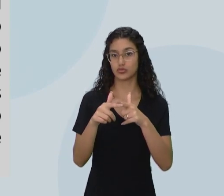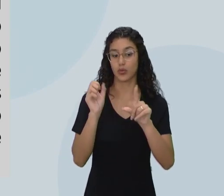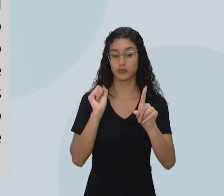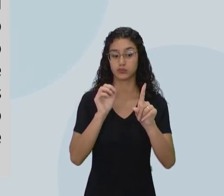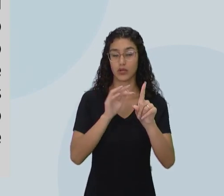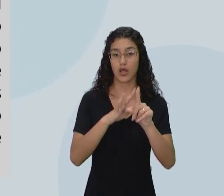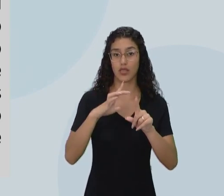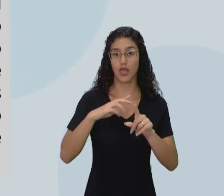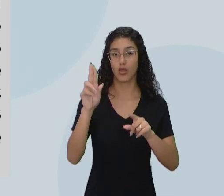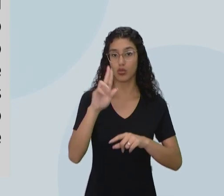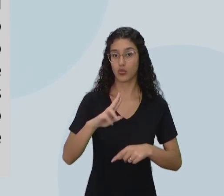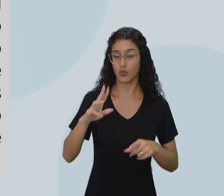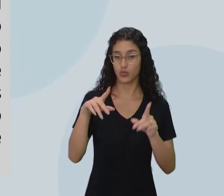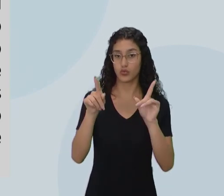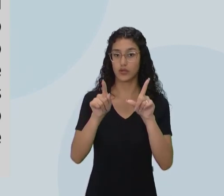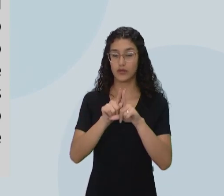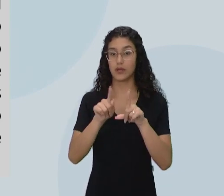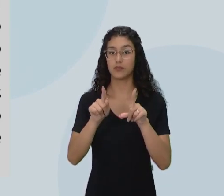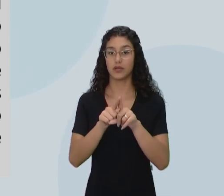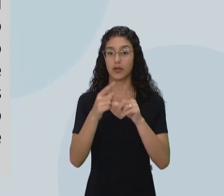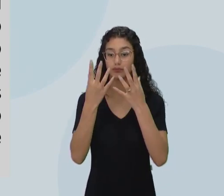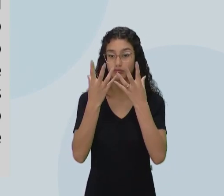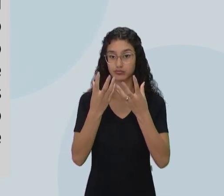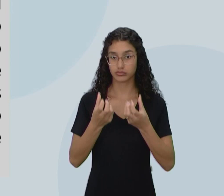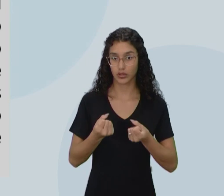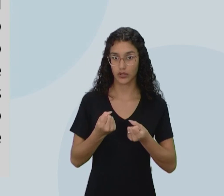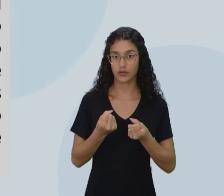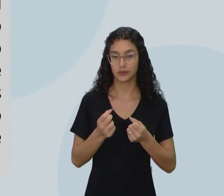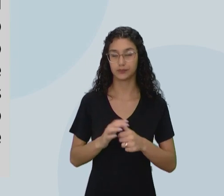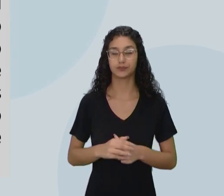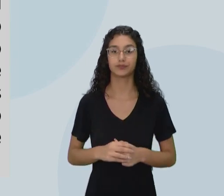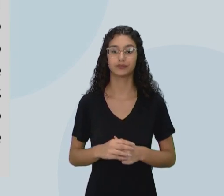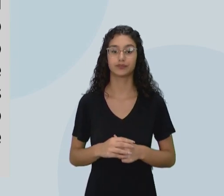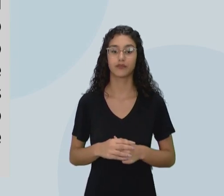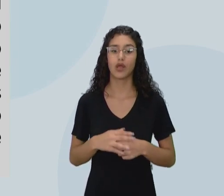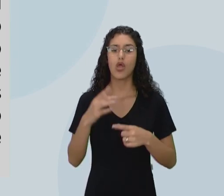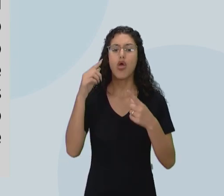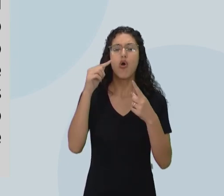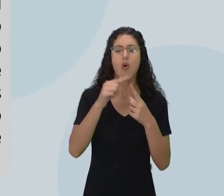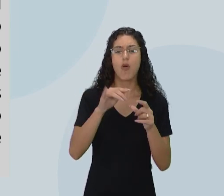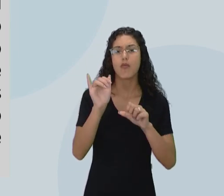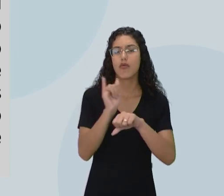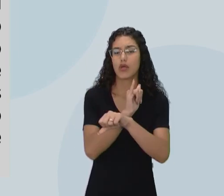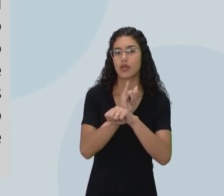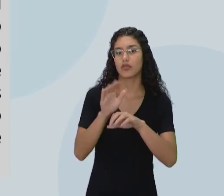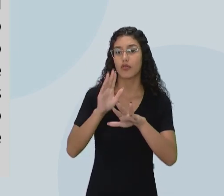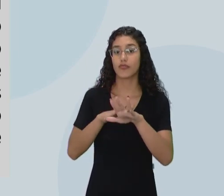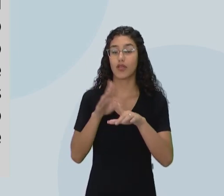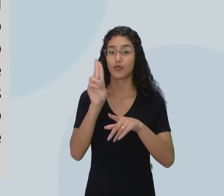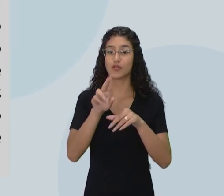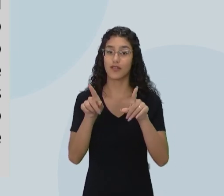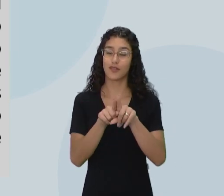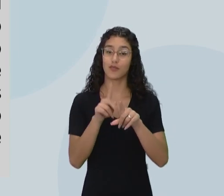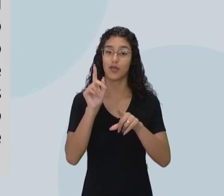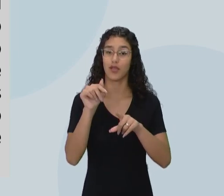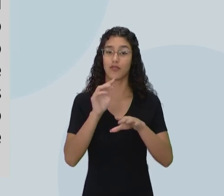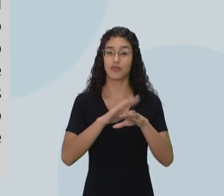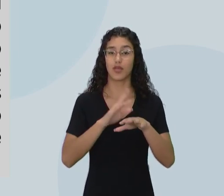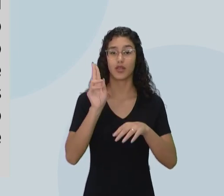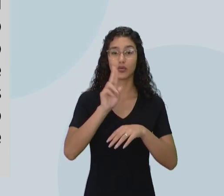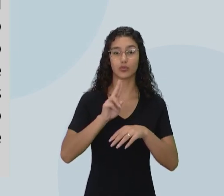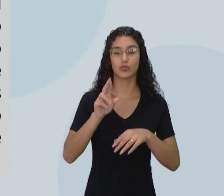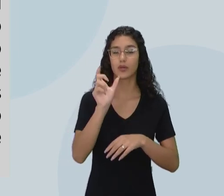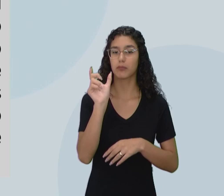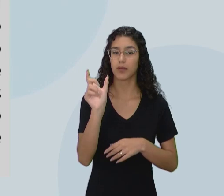dos consumidores das colheitas agrícolas. Uma das estratégias usadas foi a de se evitar o uso